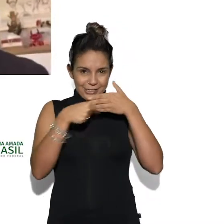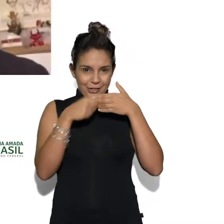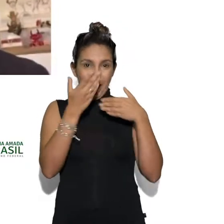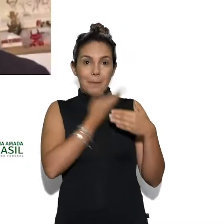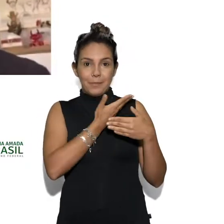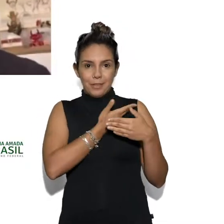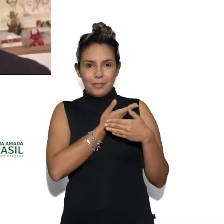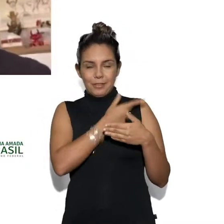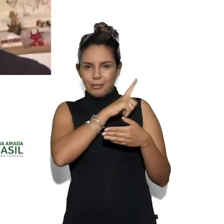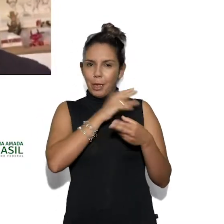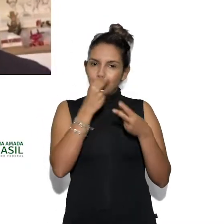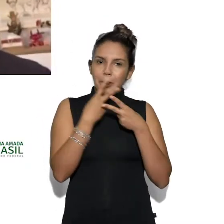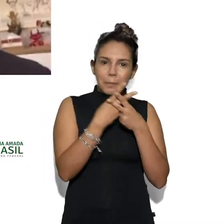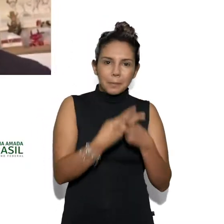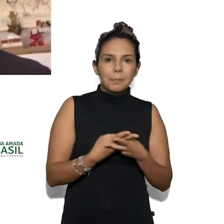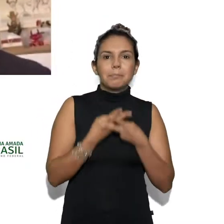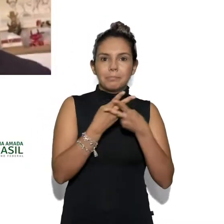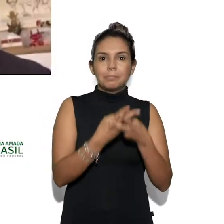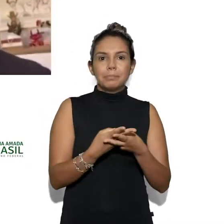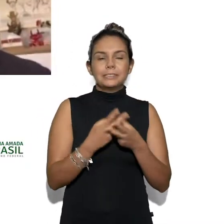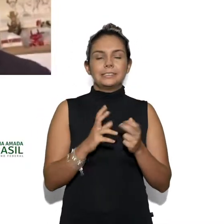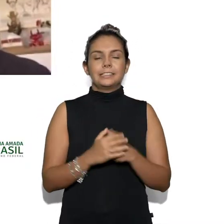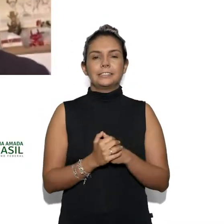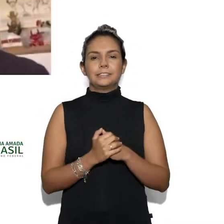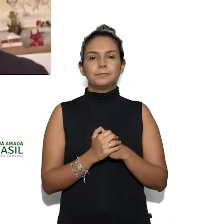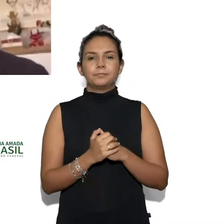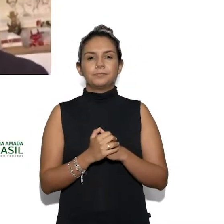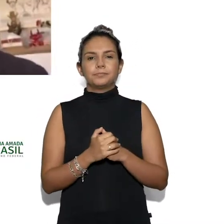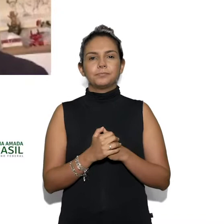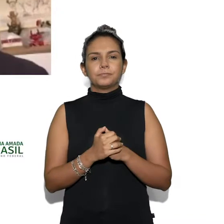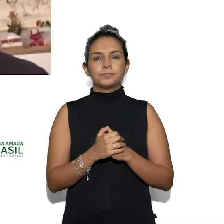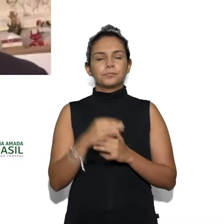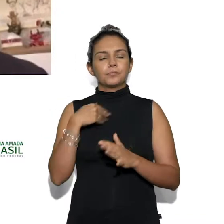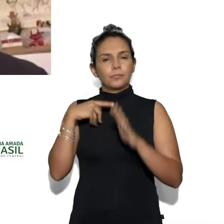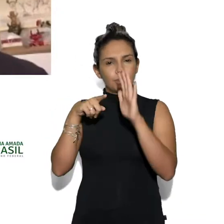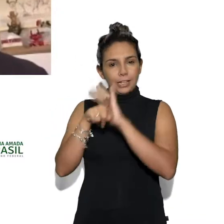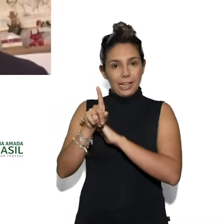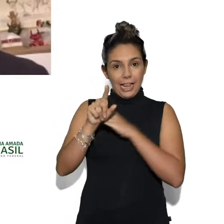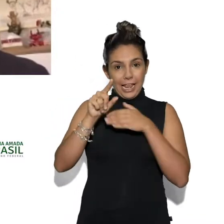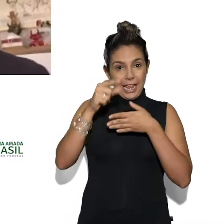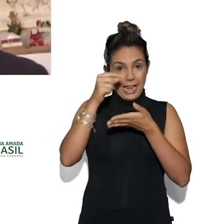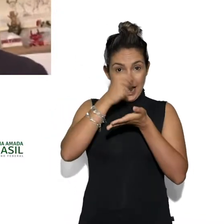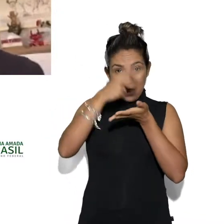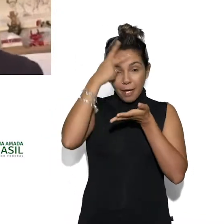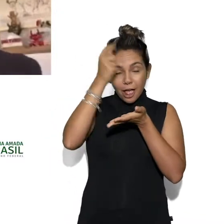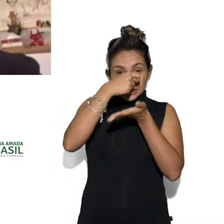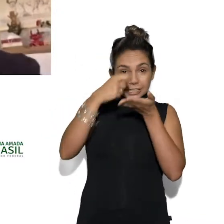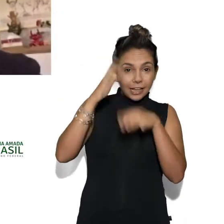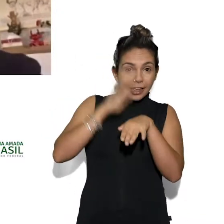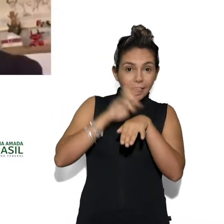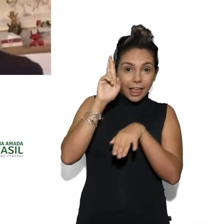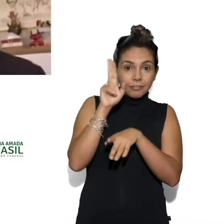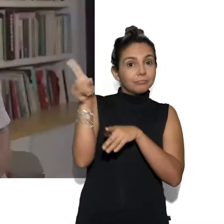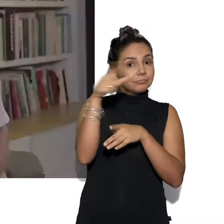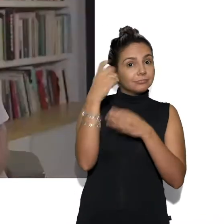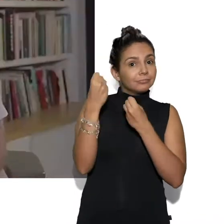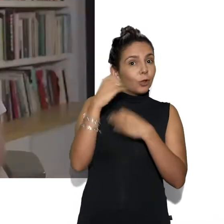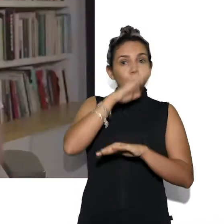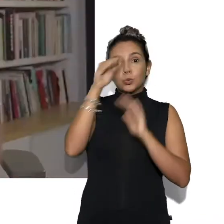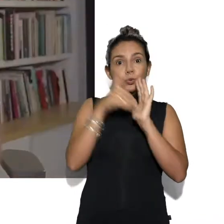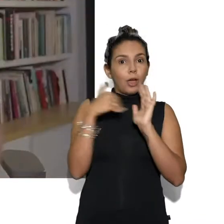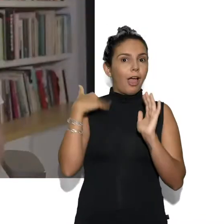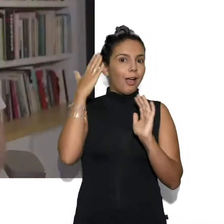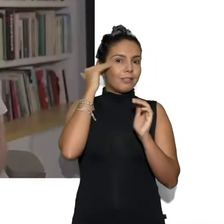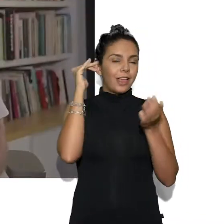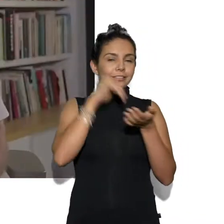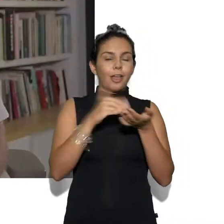você tem muita paciência para escritor. Mas, Walter Hugo, os escritores e as escritoras me ensinaram tudo que eu sei na